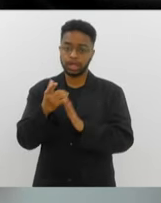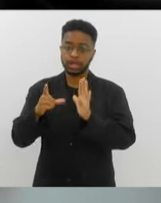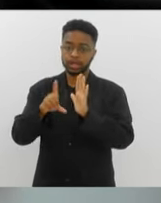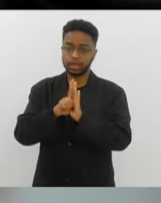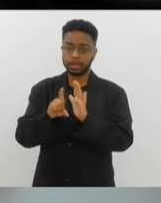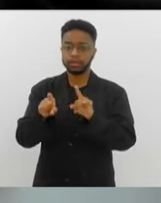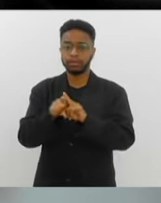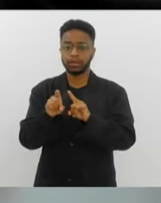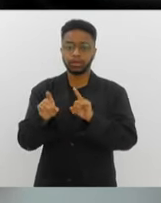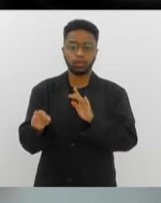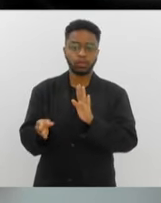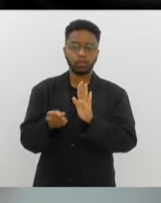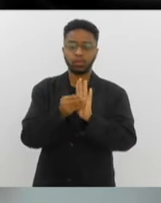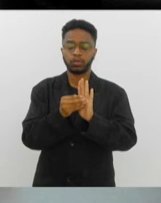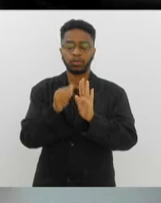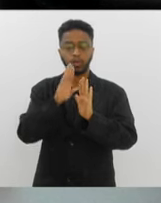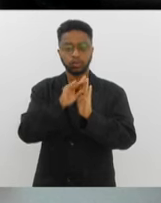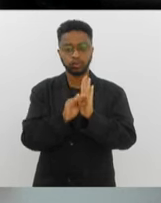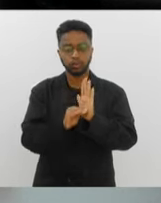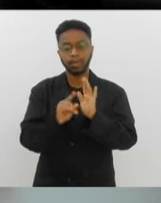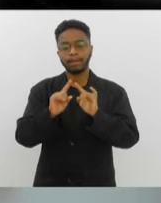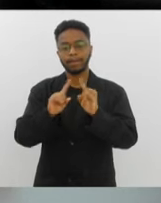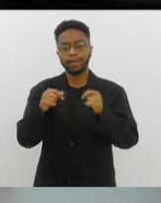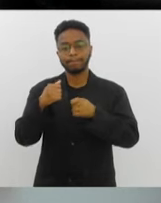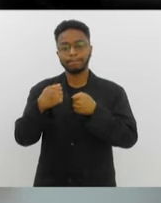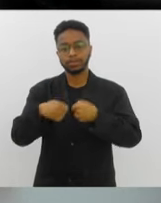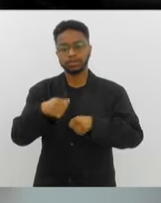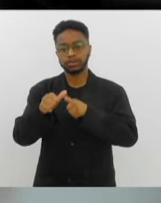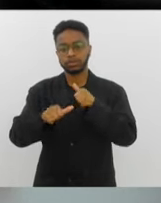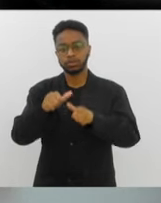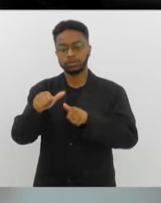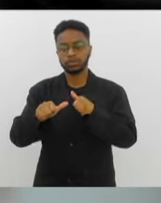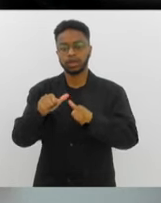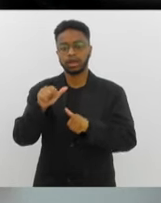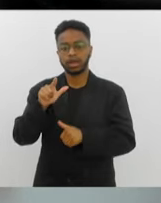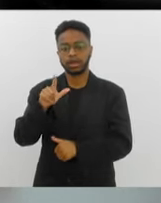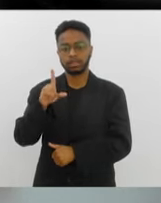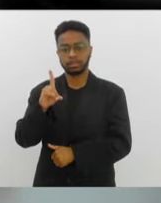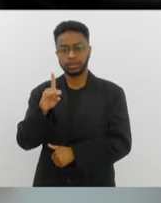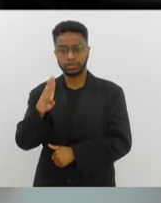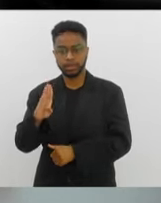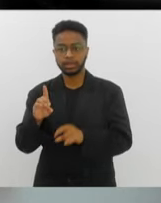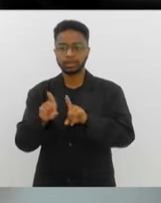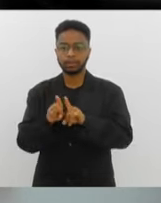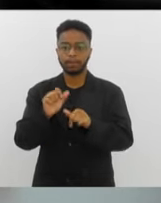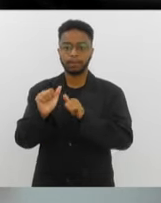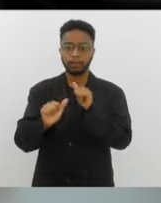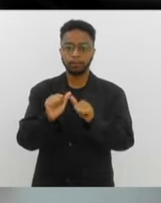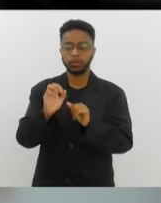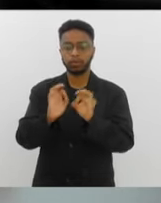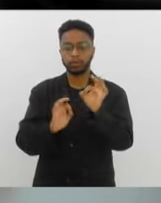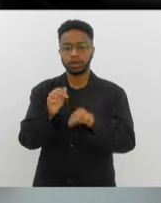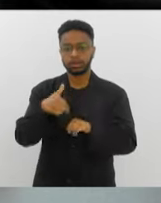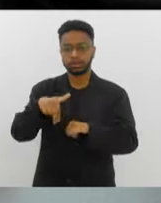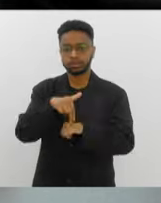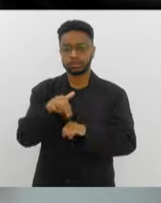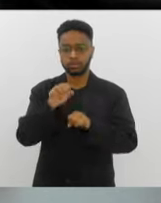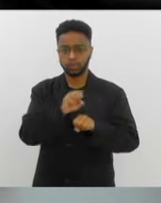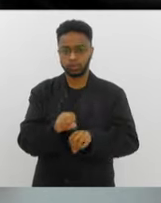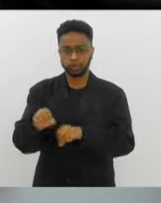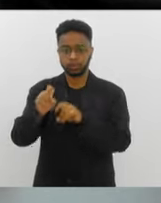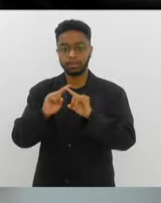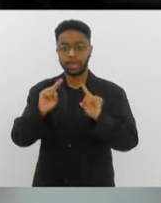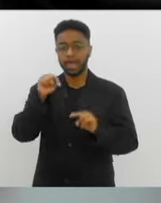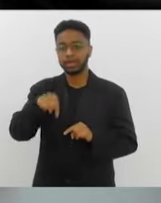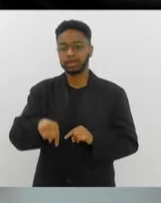conteúdos, desde que alterem a Lei de Diretrizes e Bases da Educação, que alterem o Plano Nacional de Educação. Aqui no Estado, a gente está sem